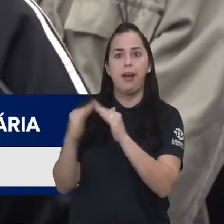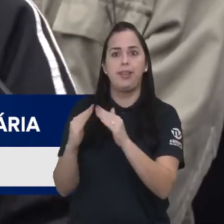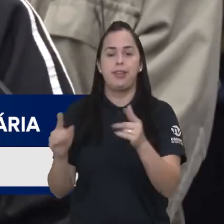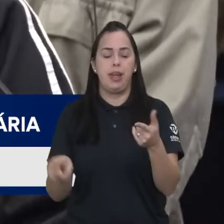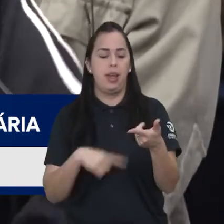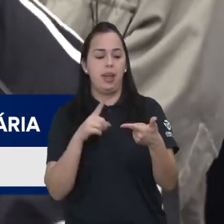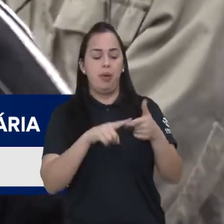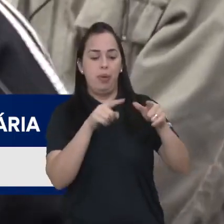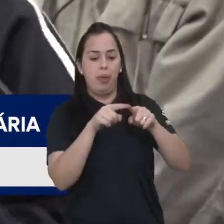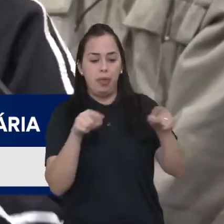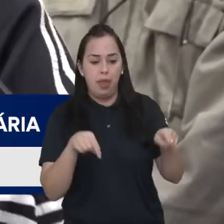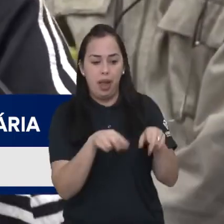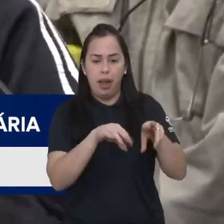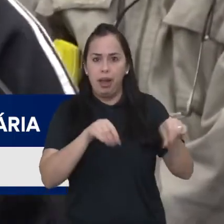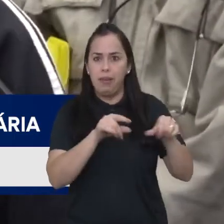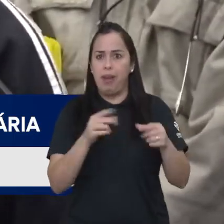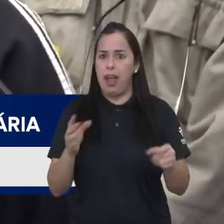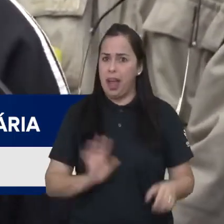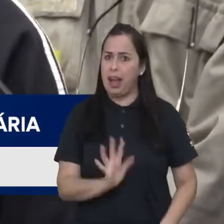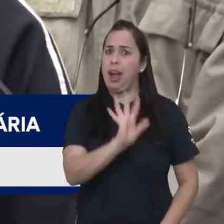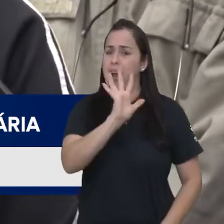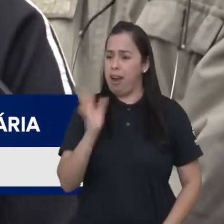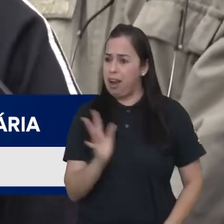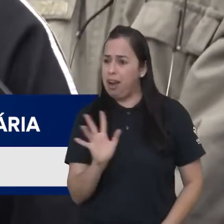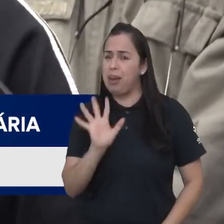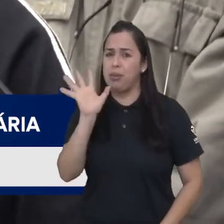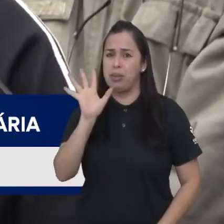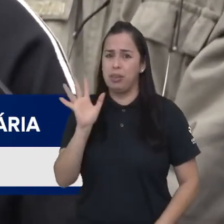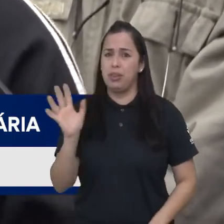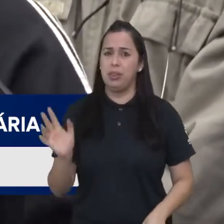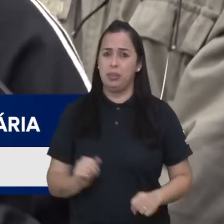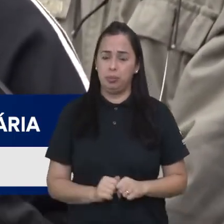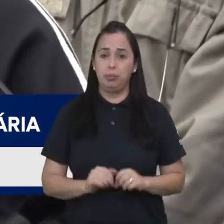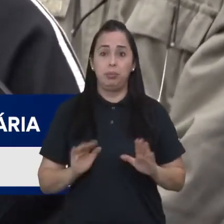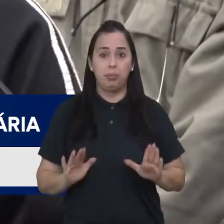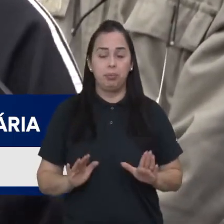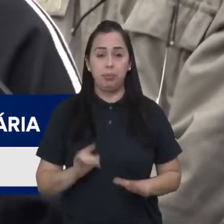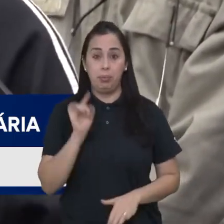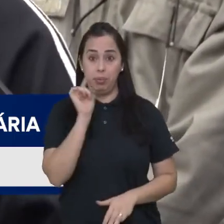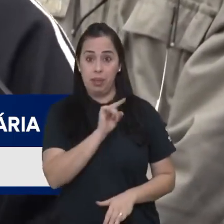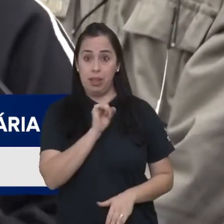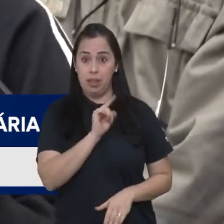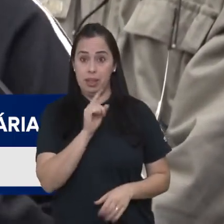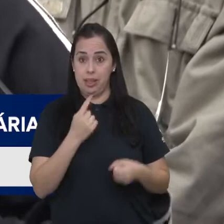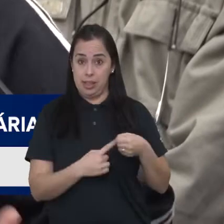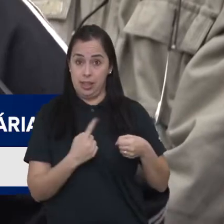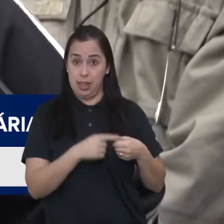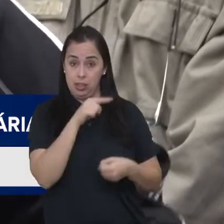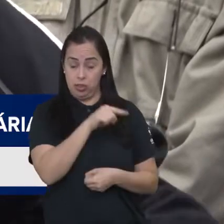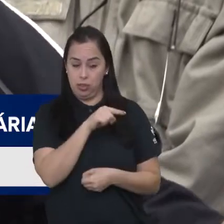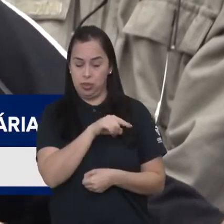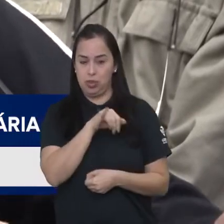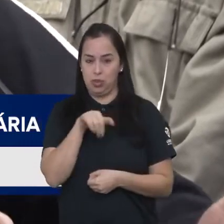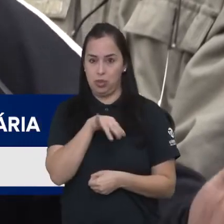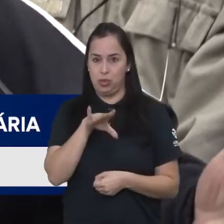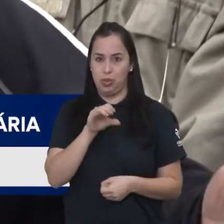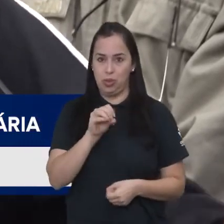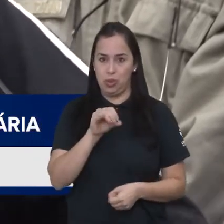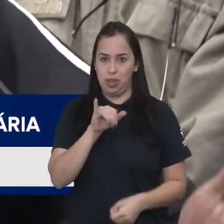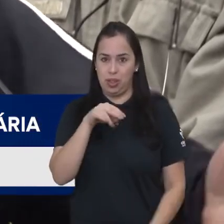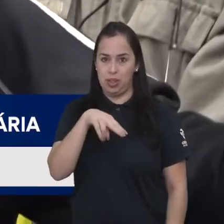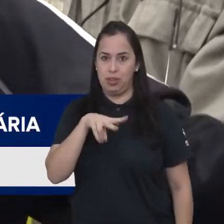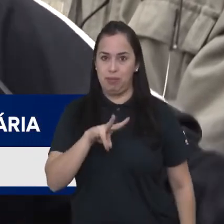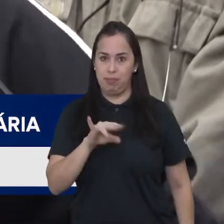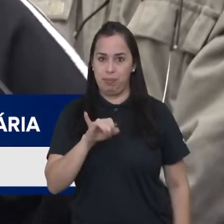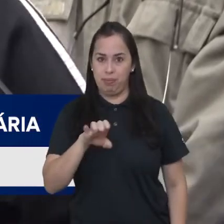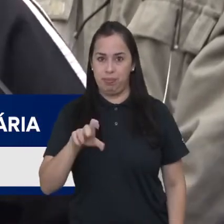um terreno é muito caro, um monte de obra é muito caro para construir e dá para fazer. Então, e Joinville, eu gostaria que saber de